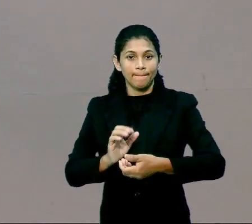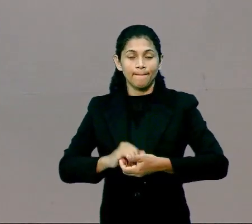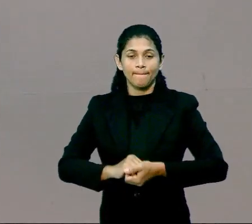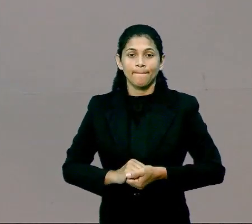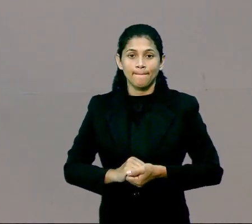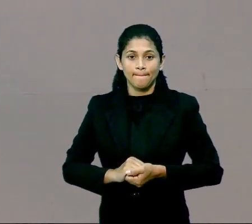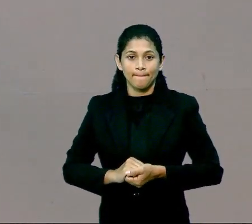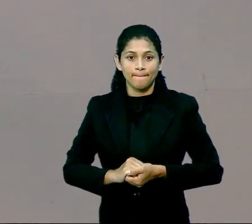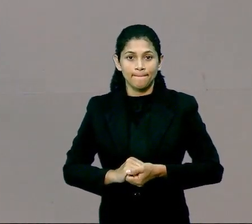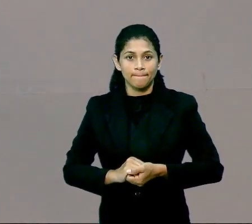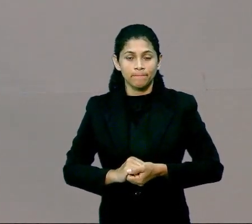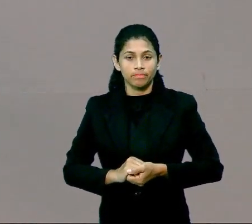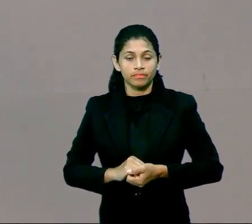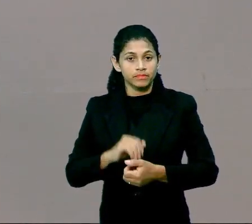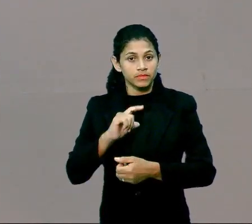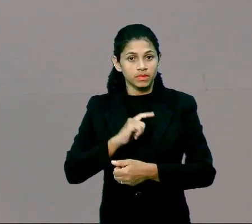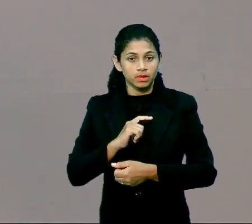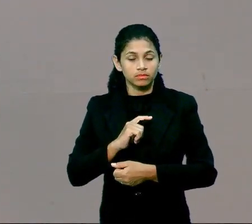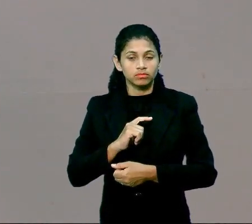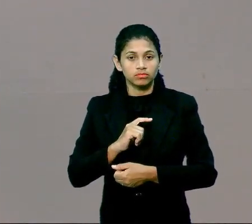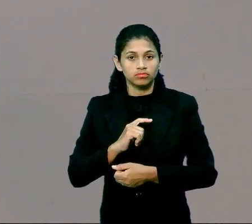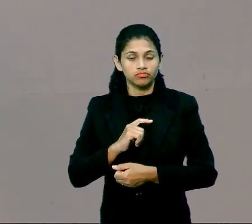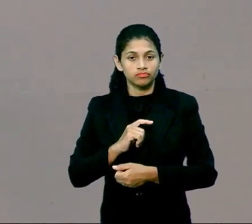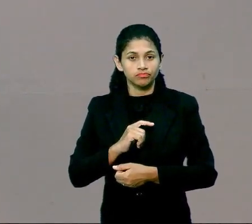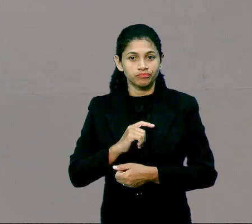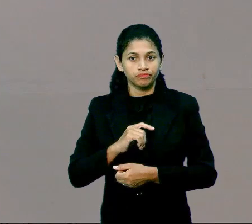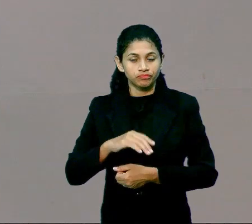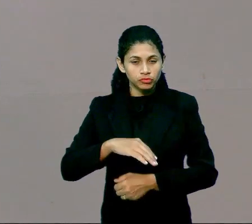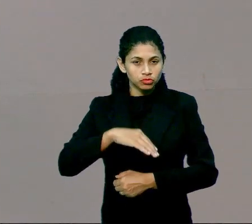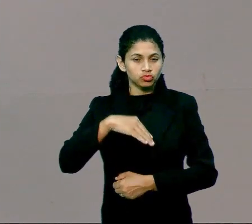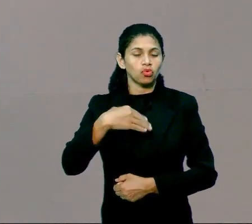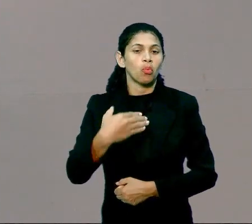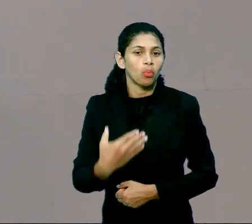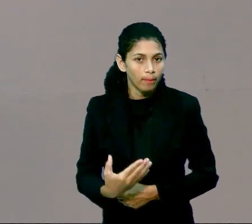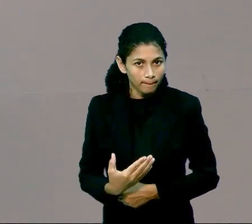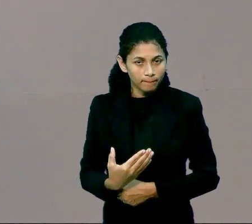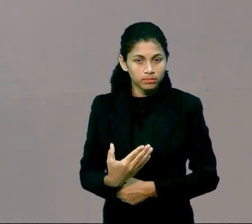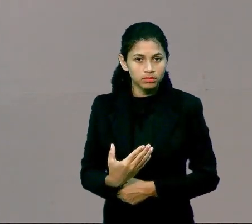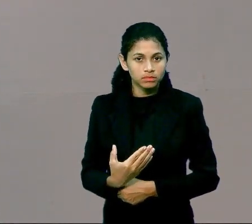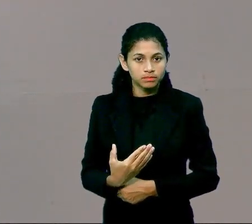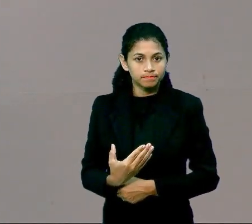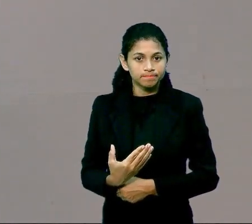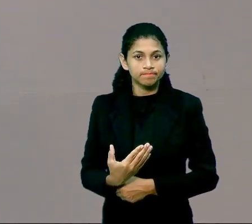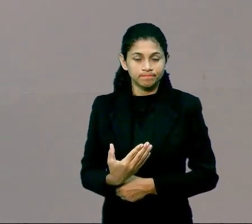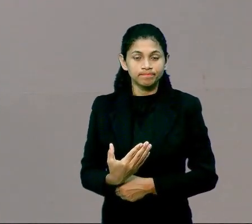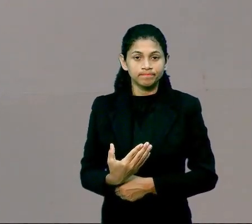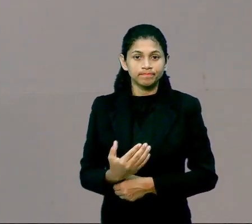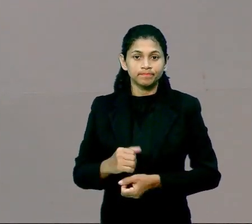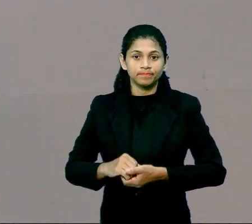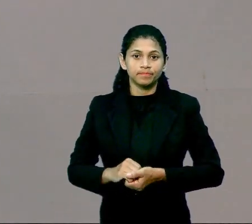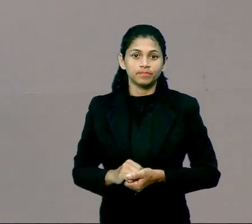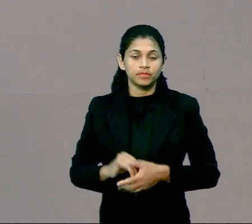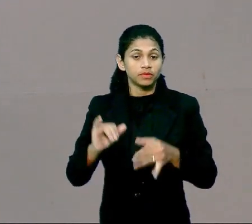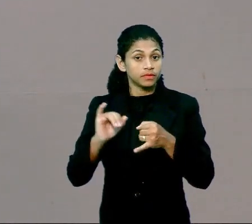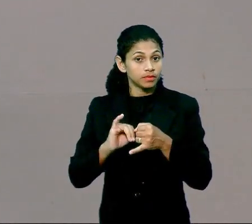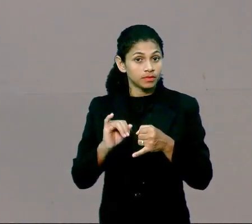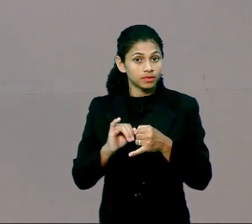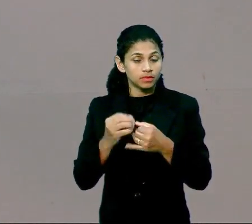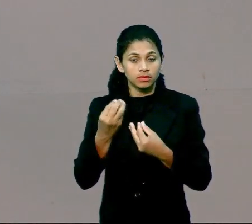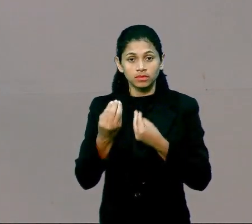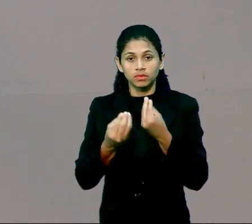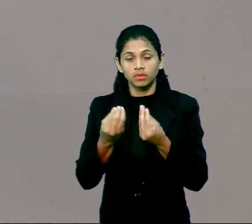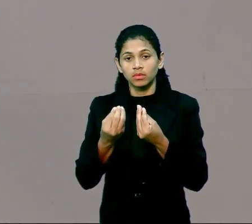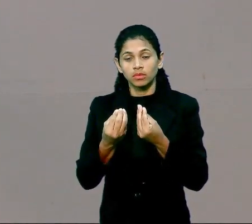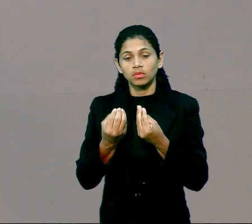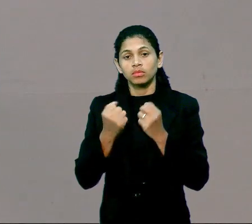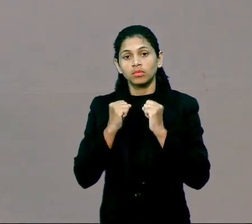maravilhosa, né? Mas ter essa atitude um pouco mais proativa, né? Uma parte um pouco mais procedimental do fazer e como isso pode